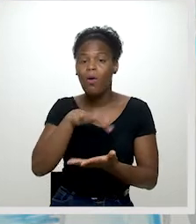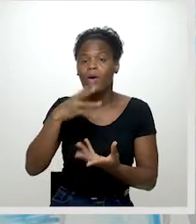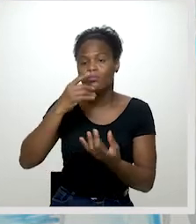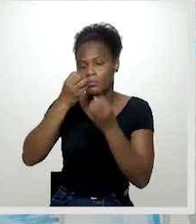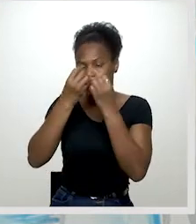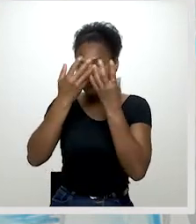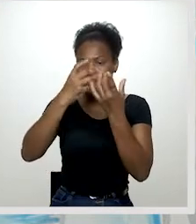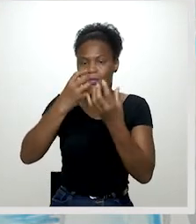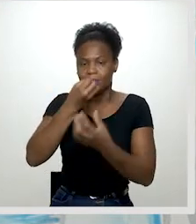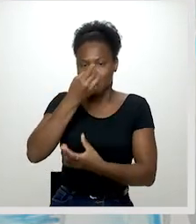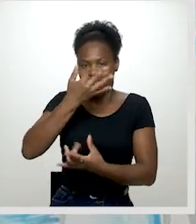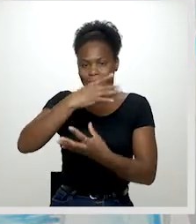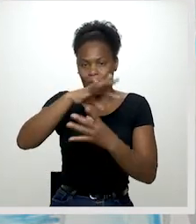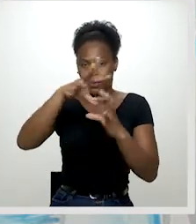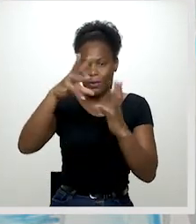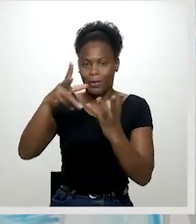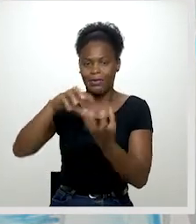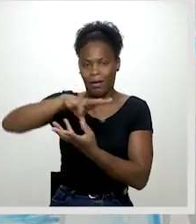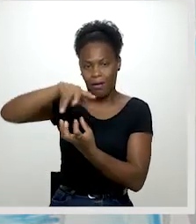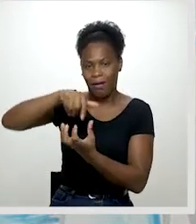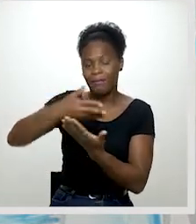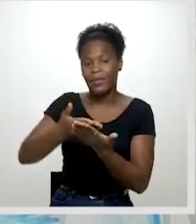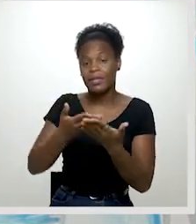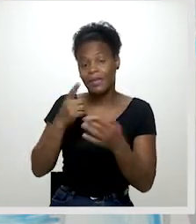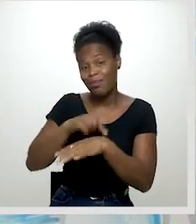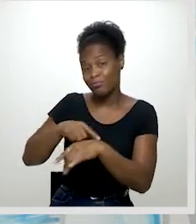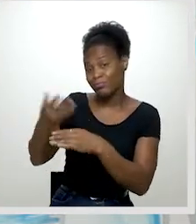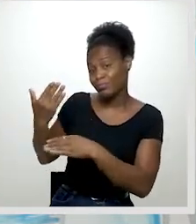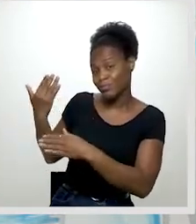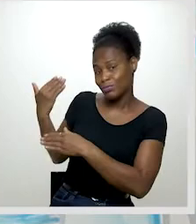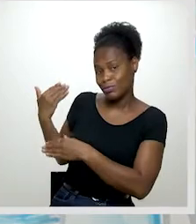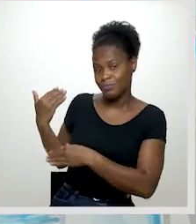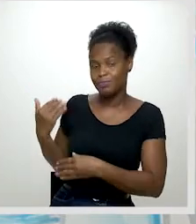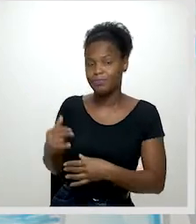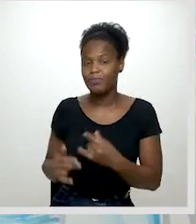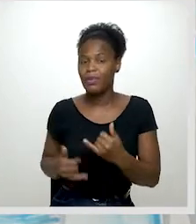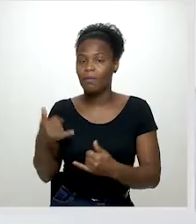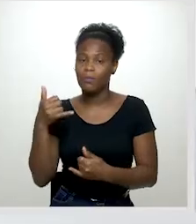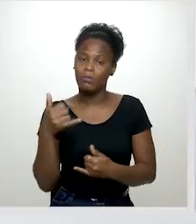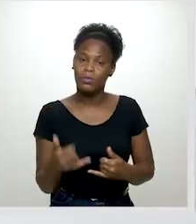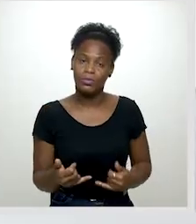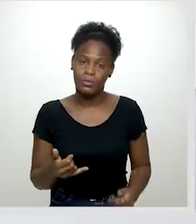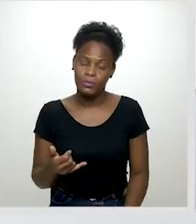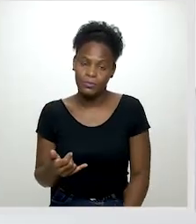que a natureza lhe desse nessa altura. Então, depois,